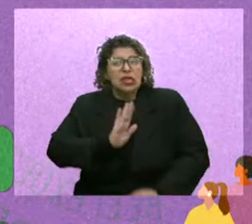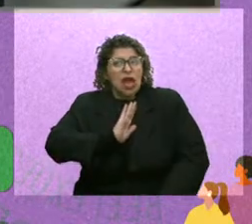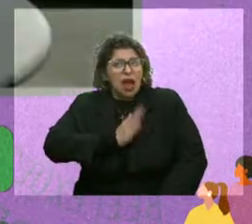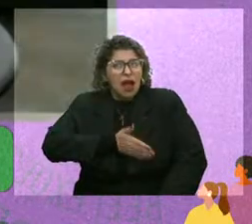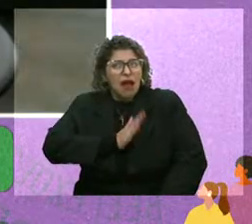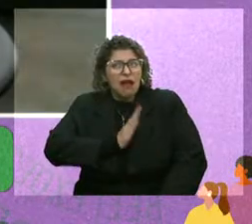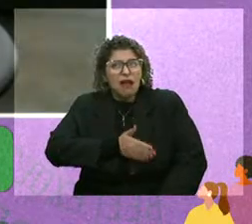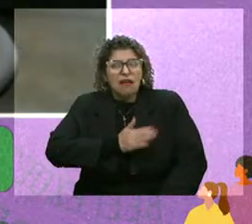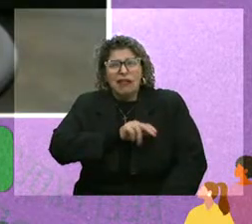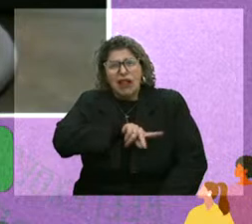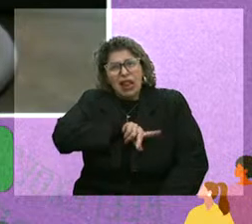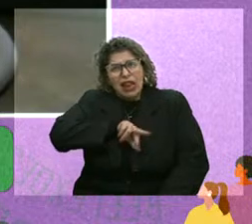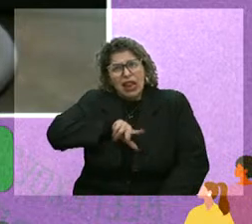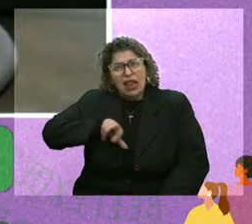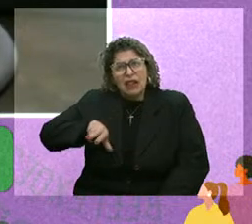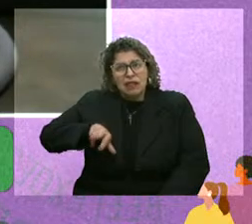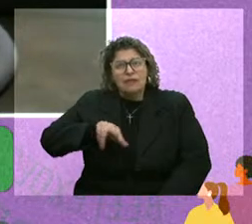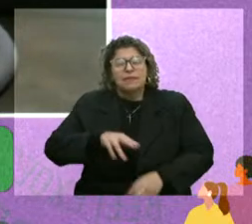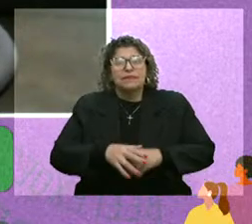cardíacas,